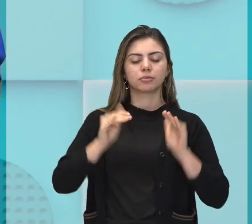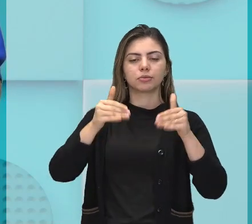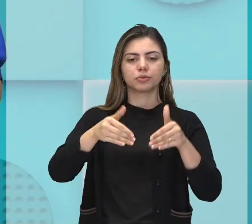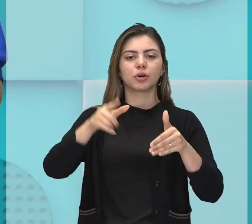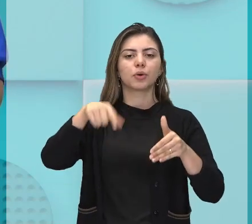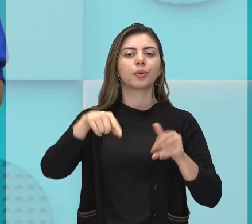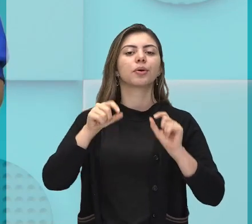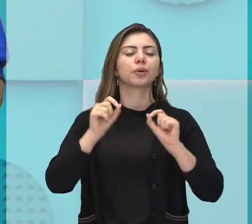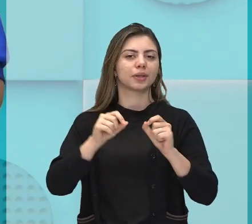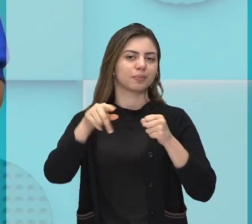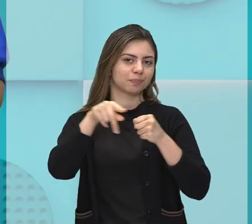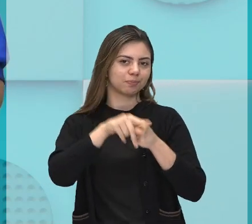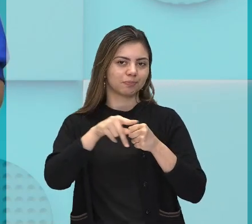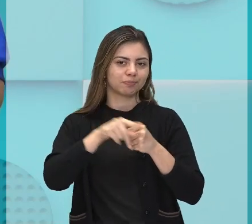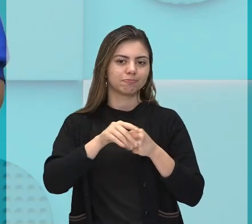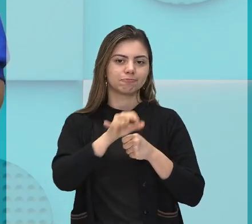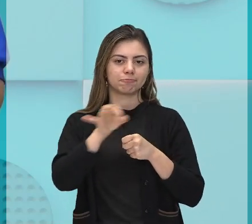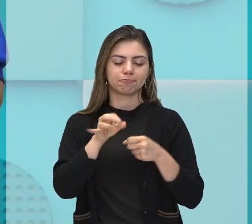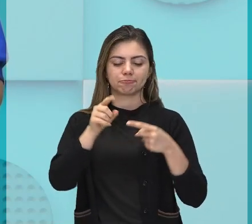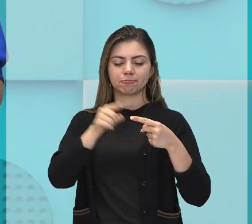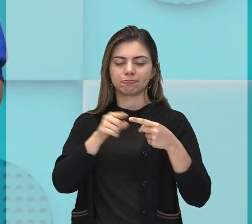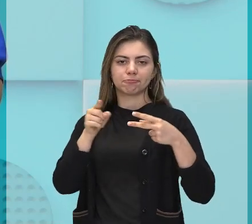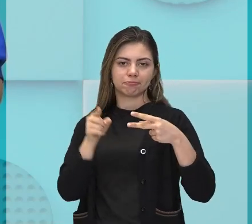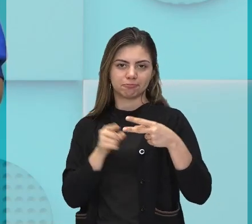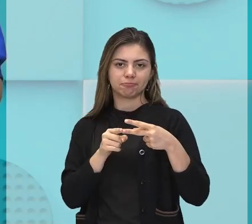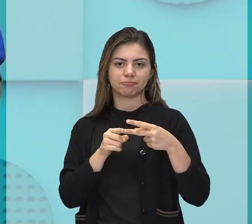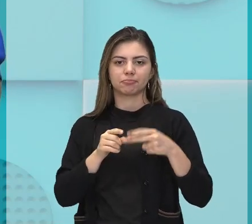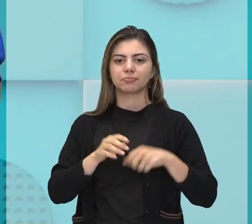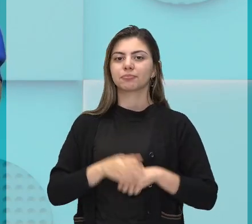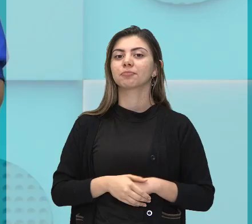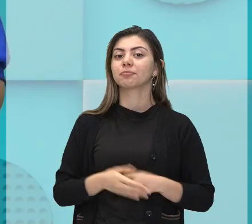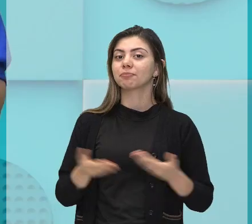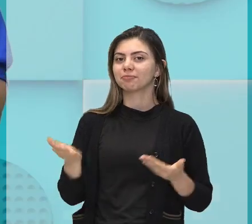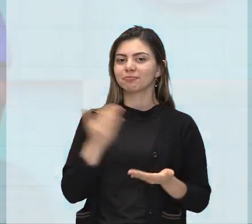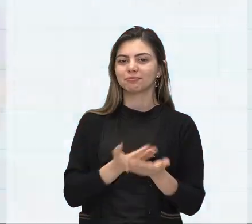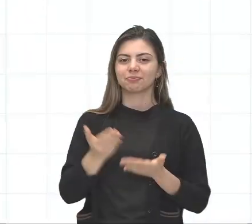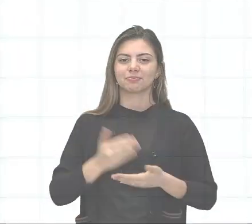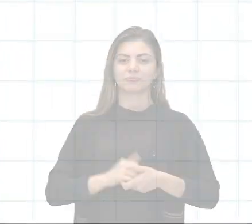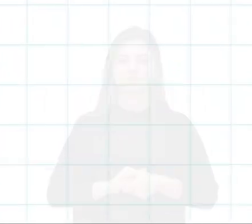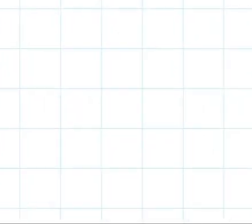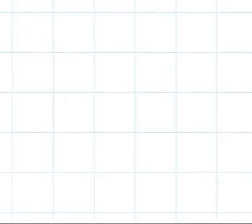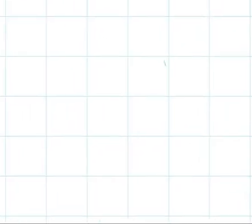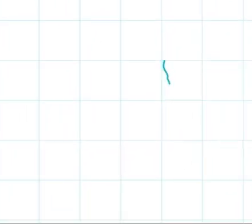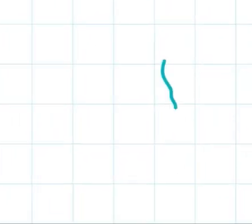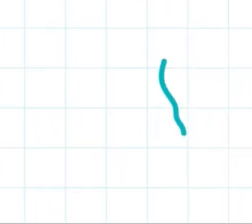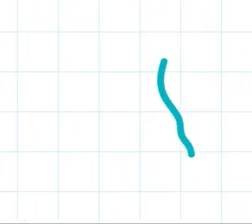especificamente trabalhando com os pronomes relativos. Vamos juntos?